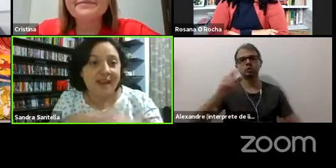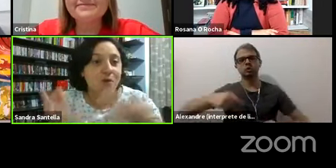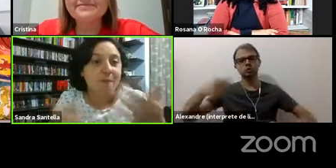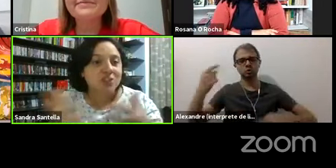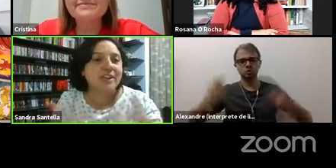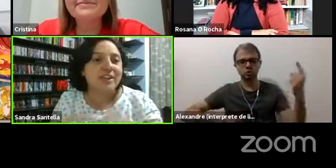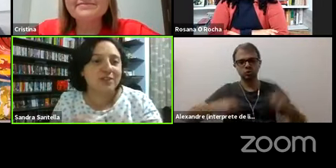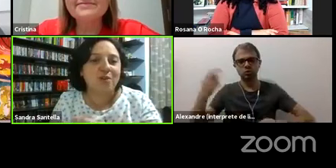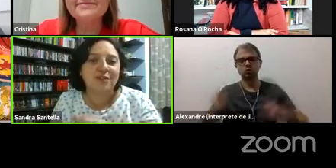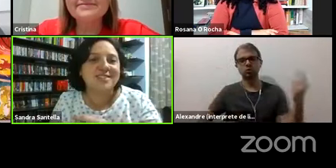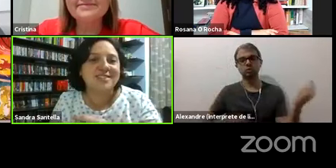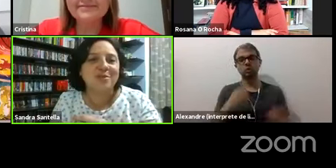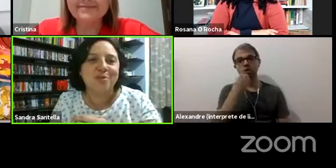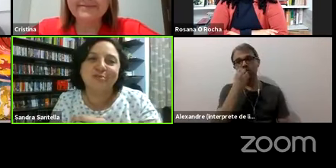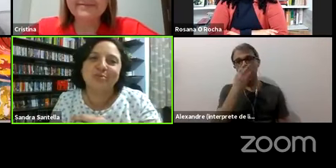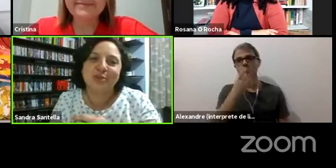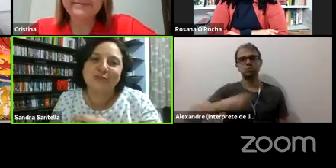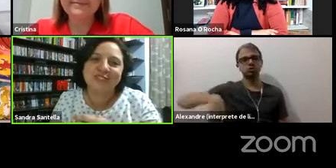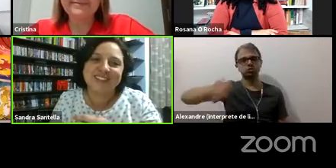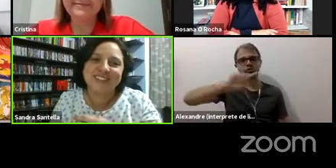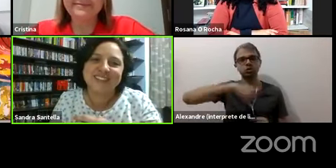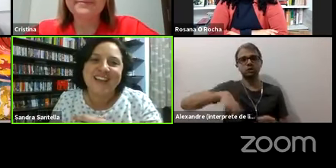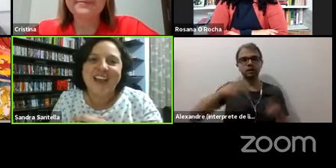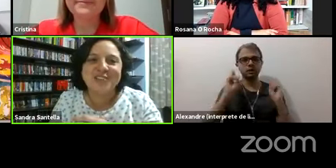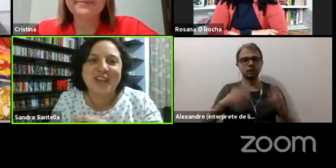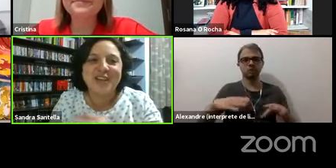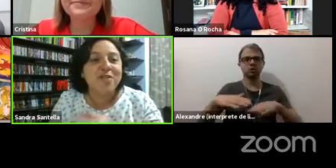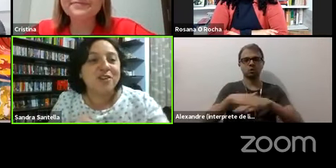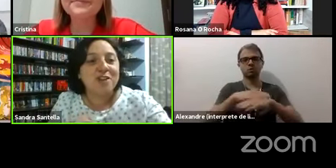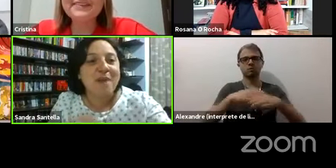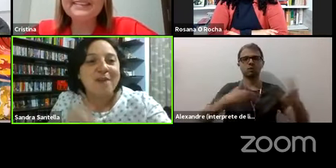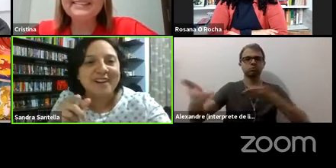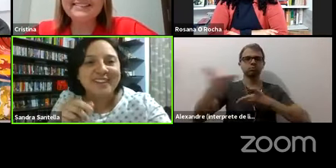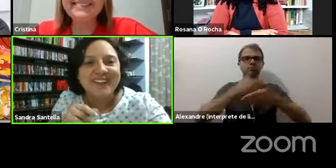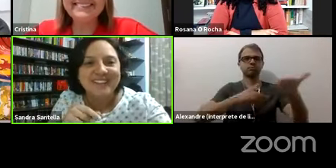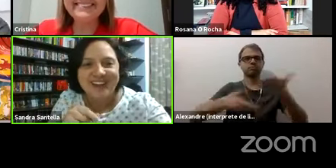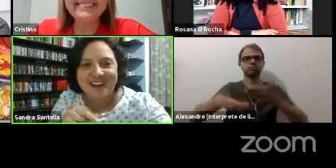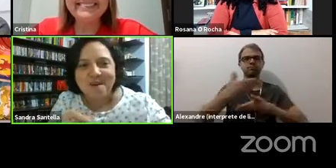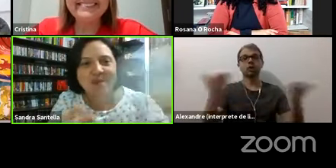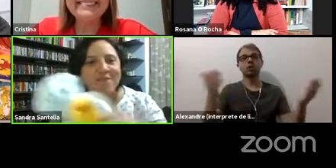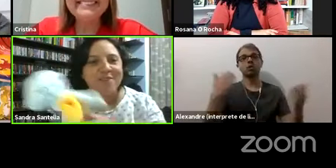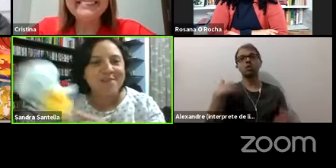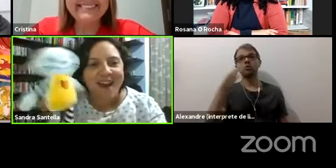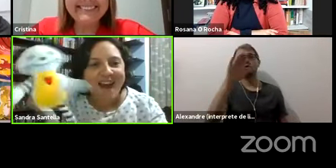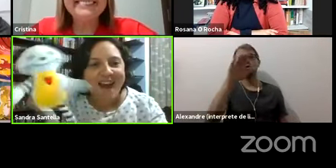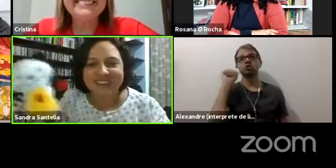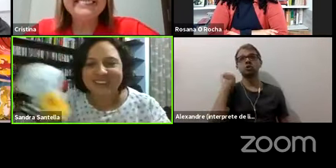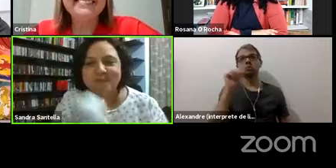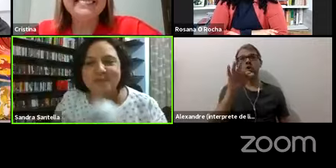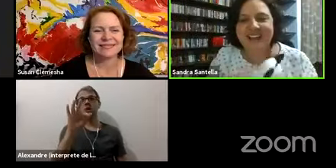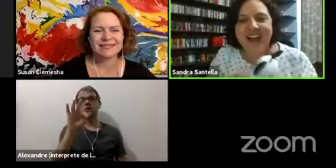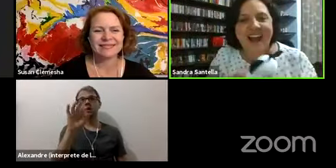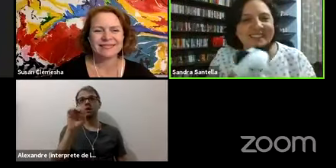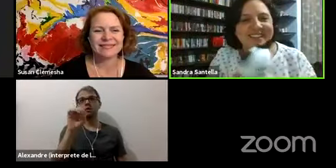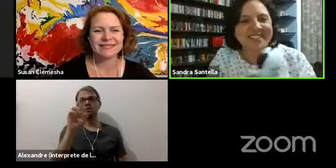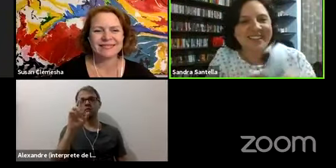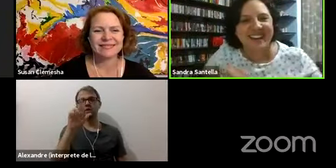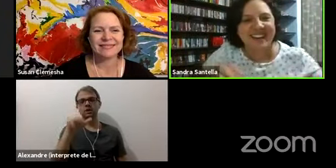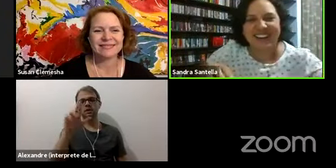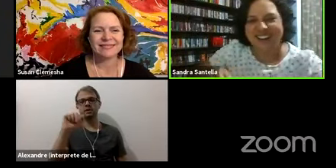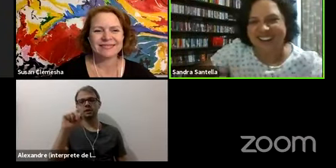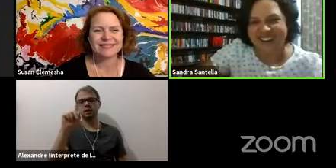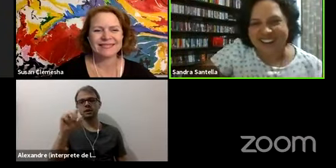também compartilhando e conversando com todos vocês. É isso aí. Vou chamar a Fernanda para vir falar aqui das